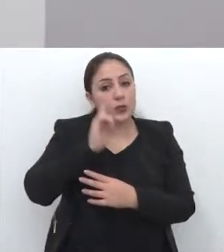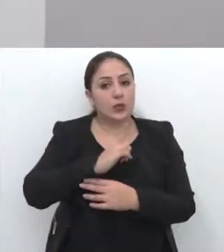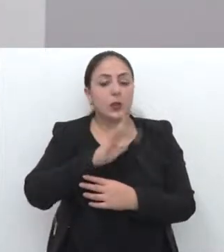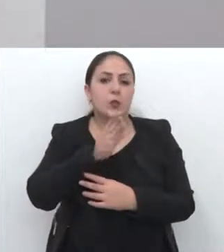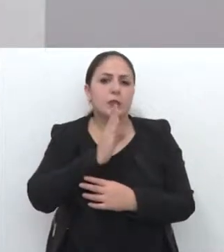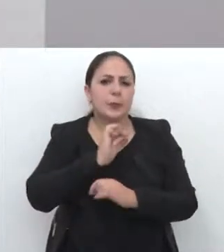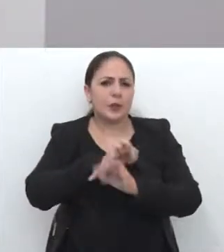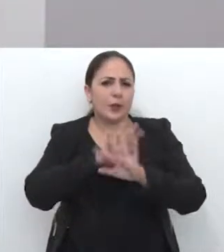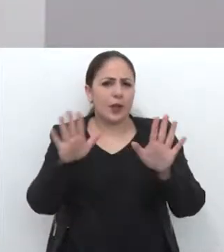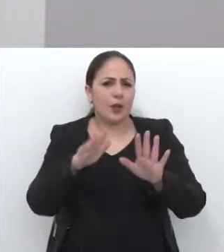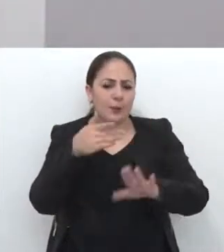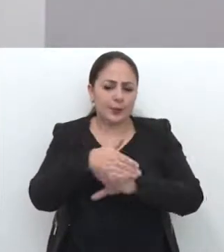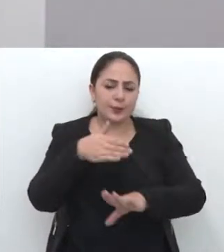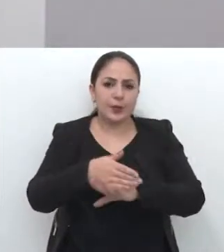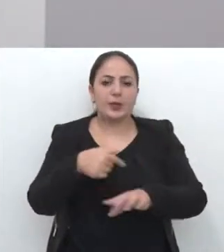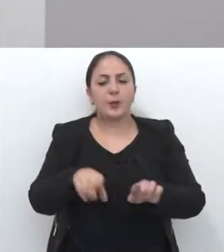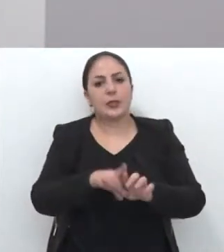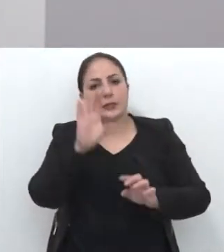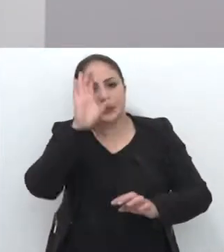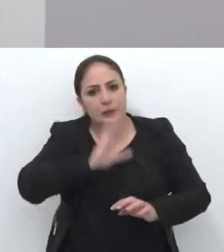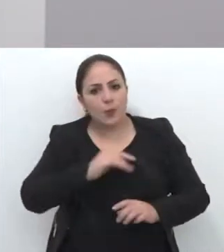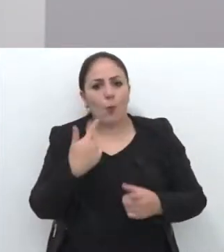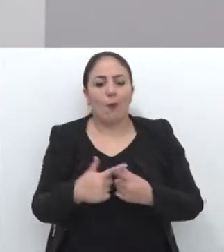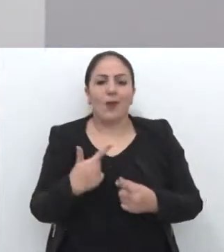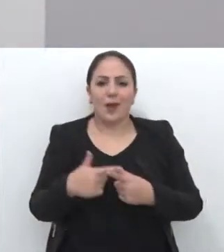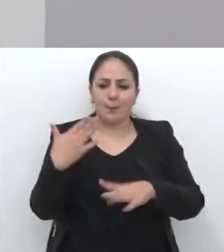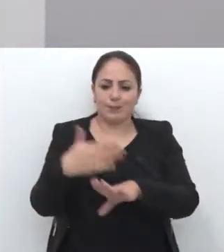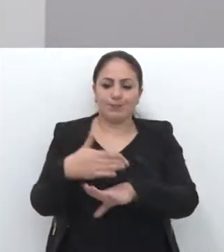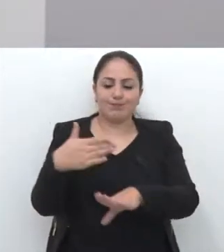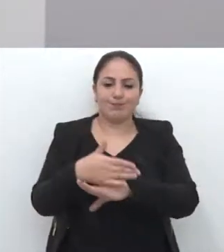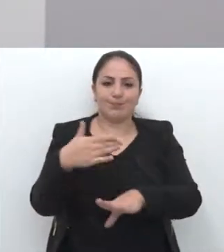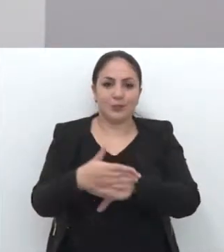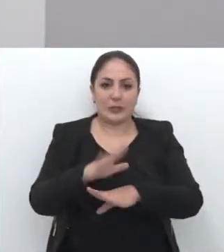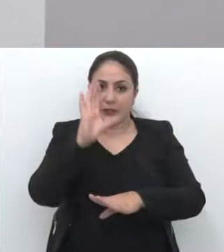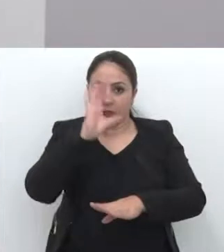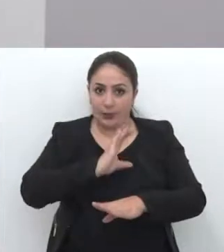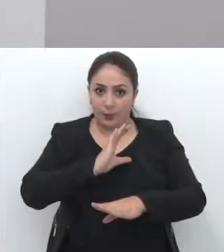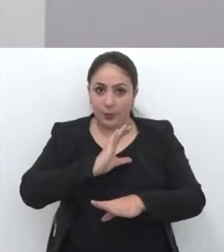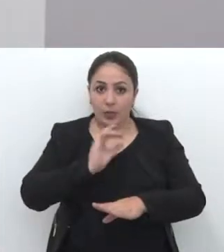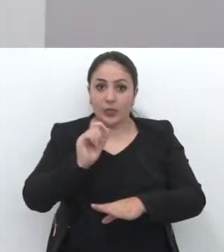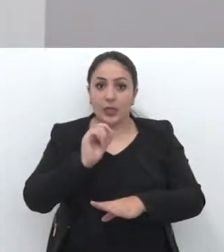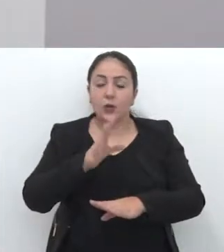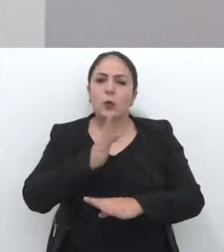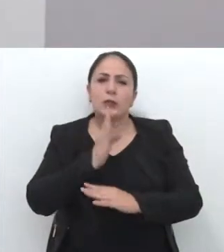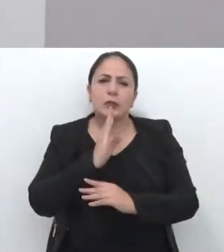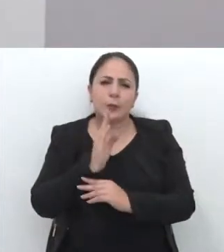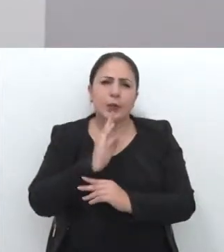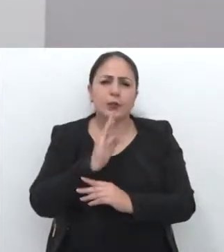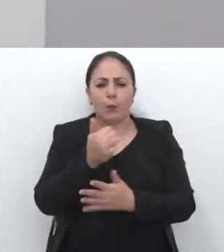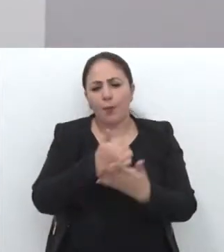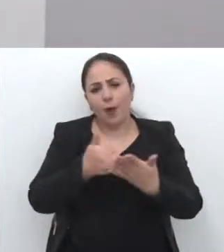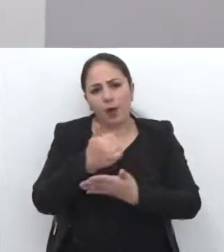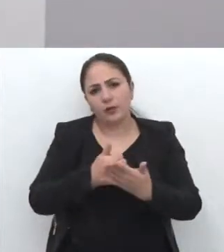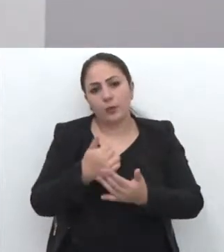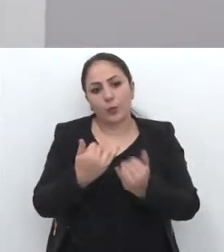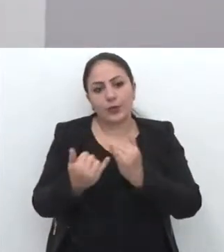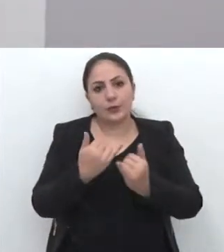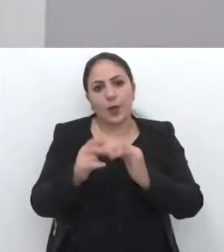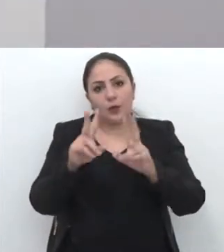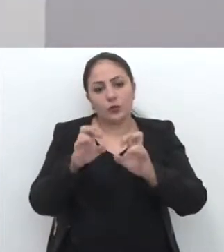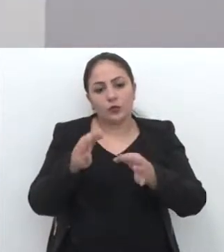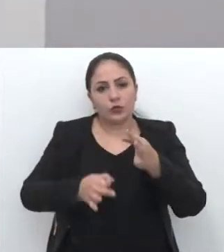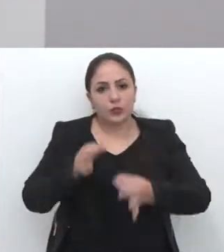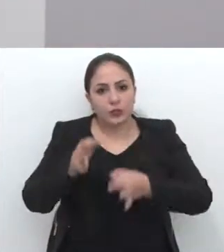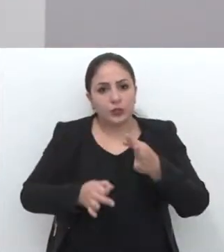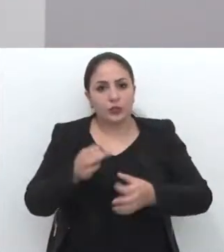possa ter conhecimentos claros para até participar da cidadania, até porque a participação cidadã pressupõe um conhecimento mínimo de questões,